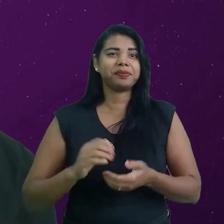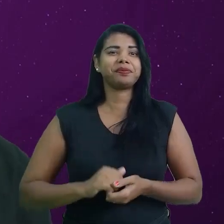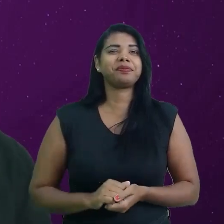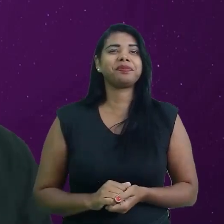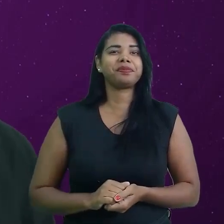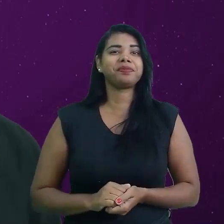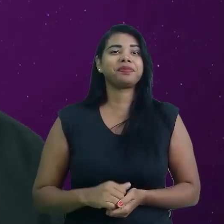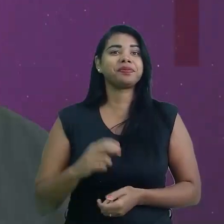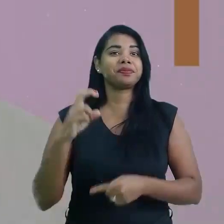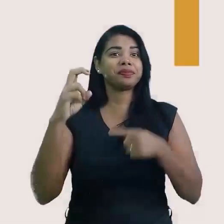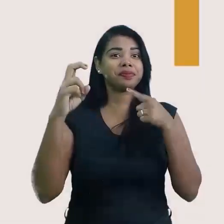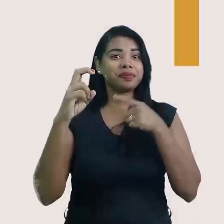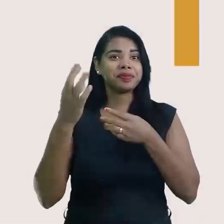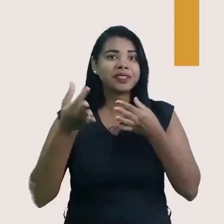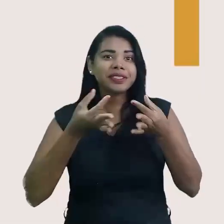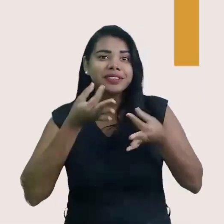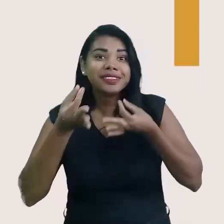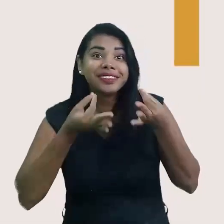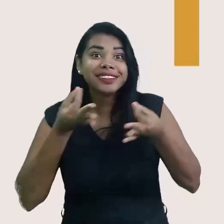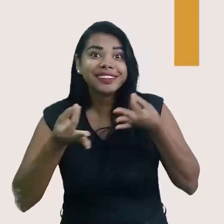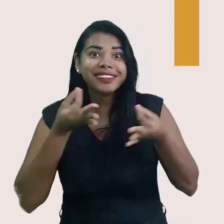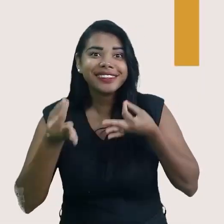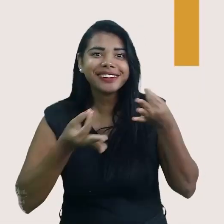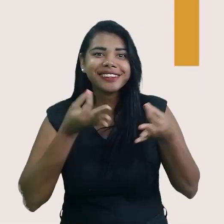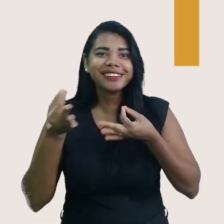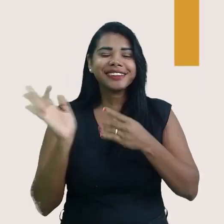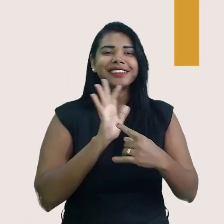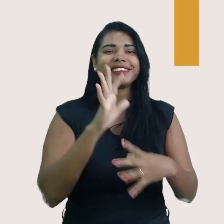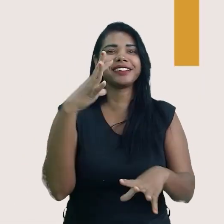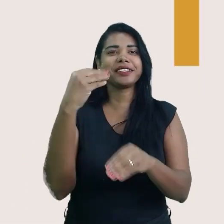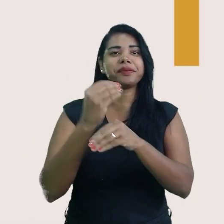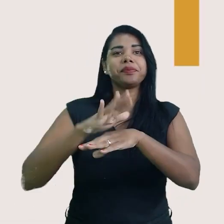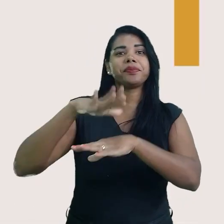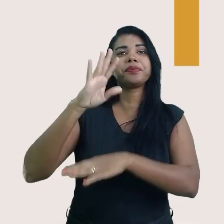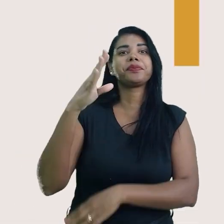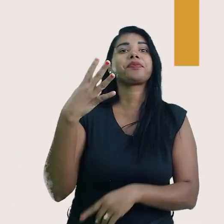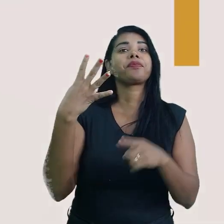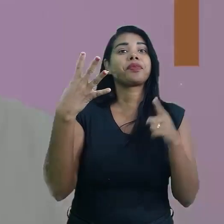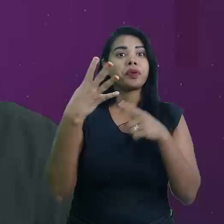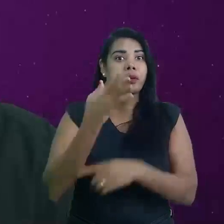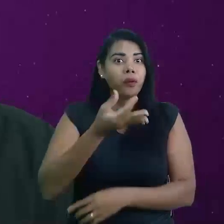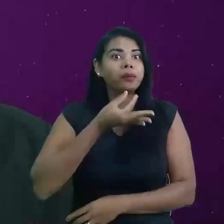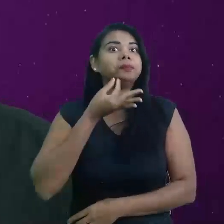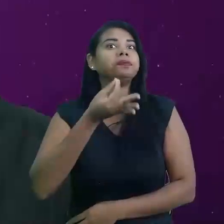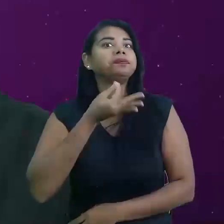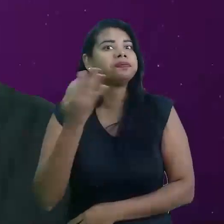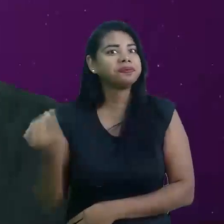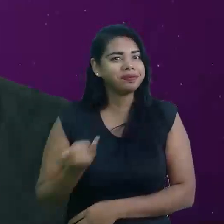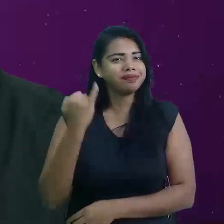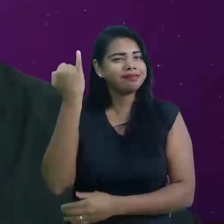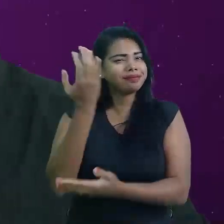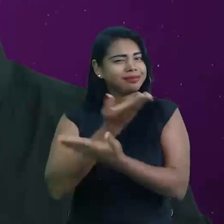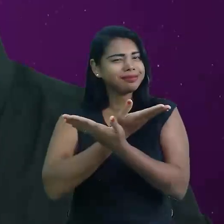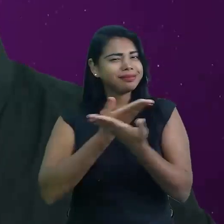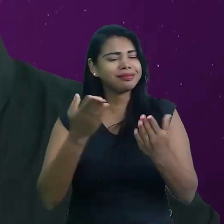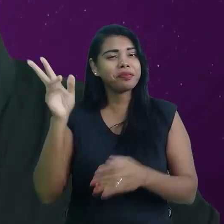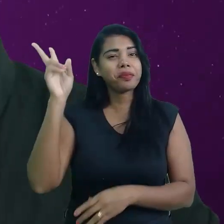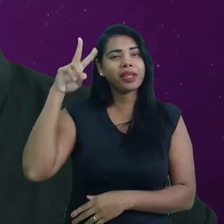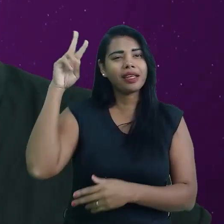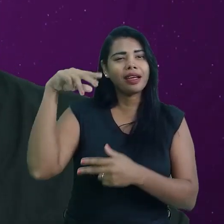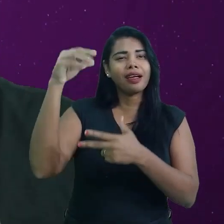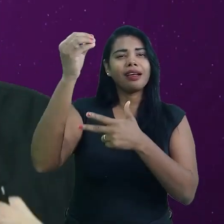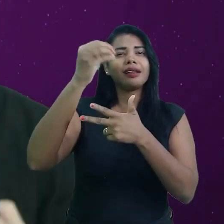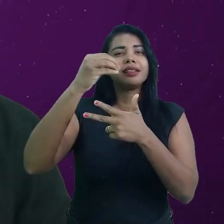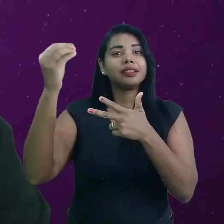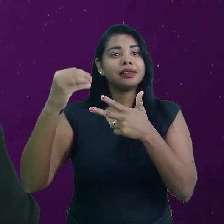vamos para a nossa quinta dica. Se você está caindo aqui de paraquedas, já tem 4 outras dicas importantes para vocês. Lembre-se que o Enem ele